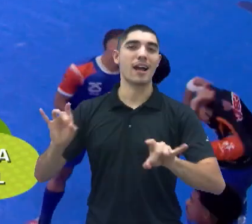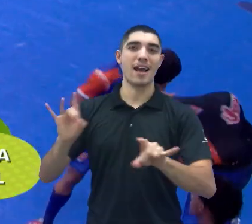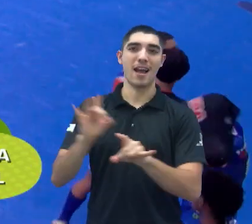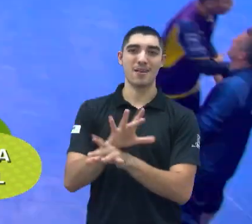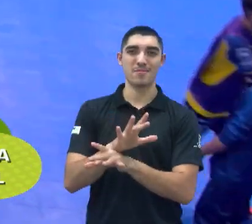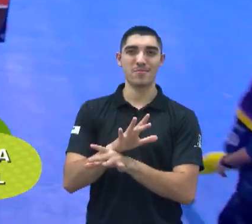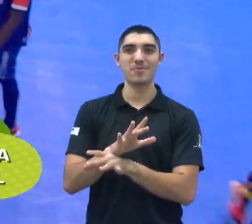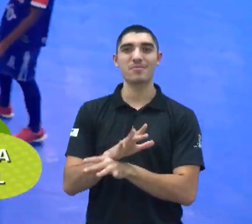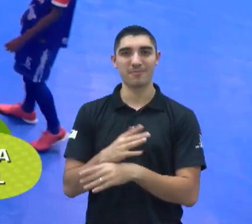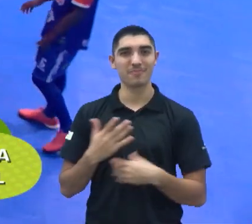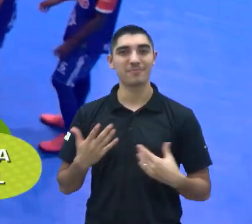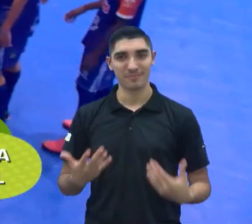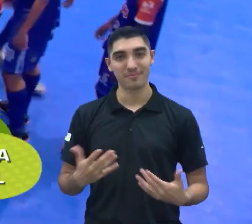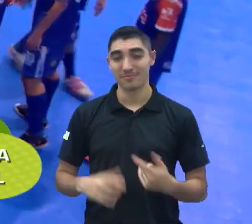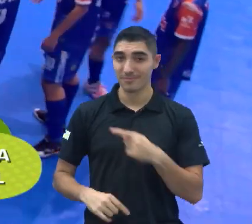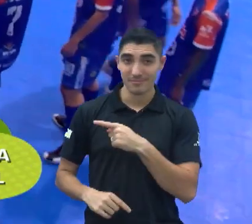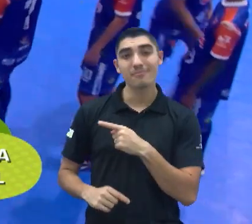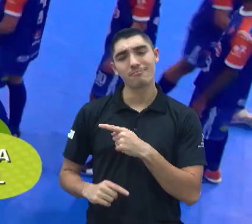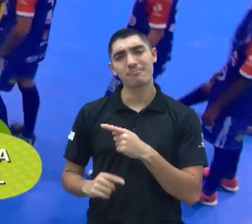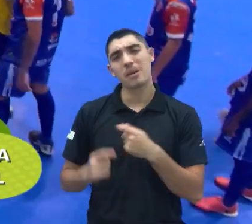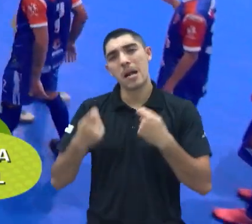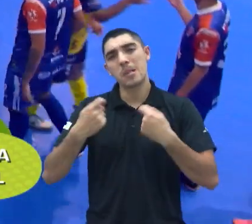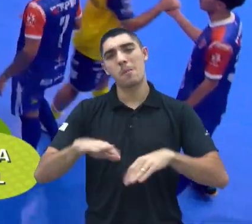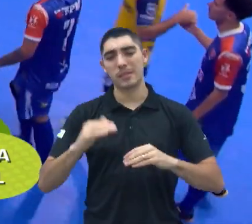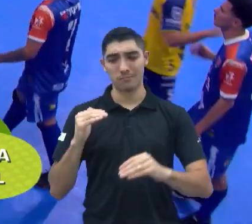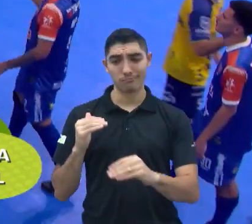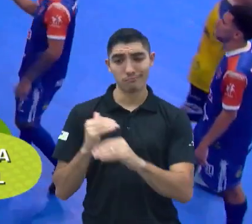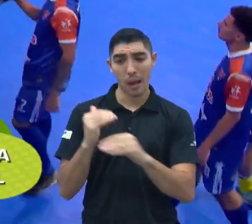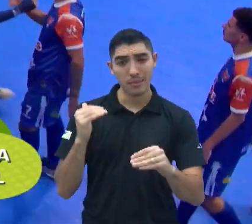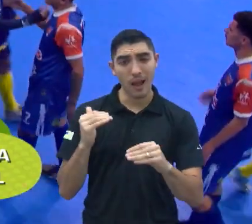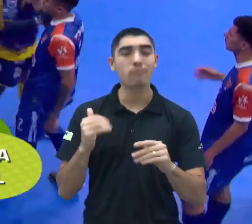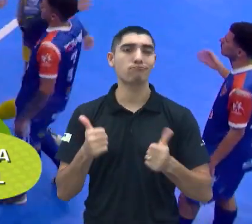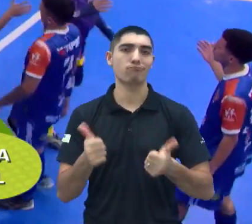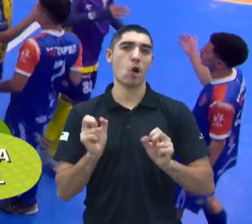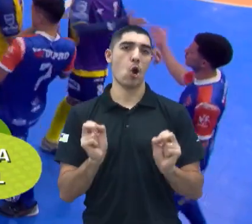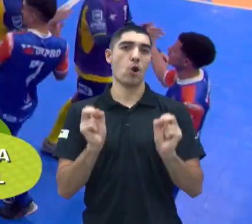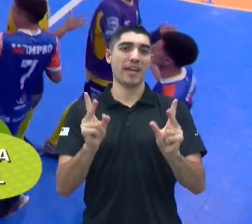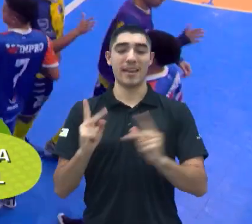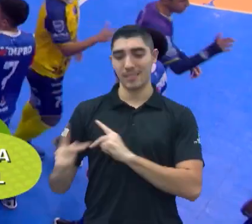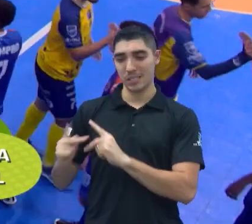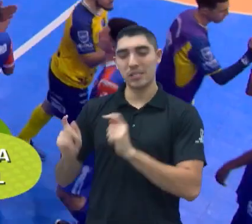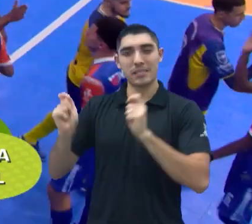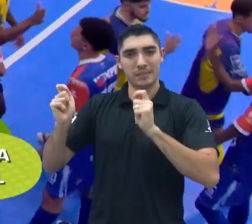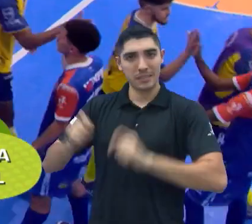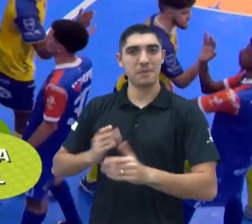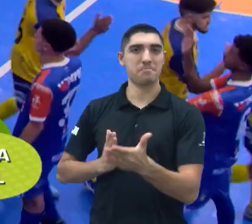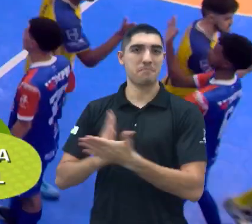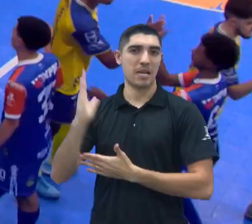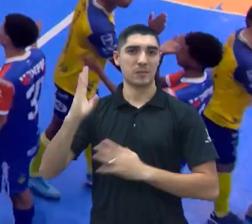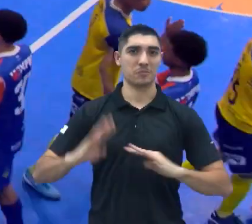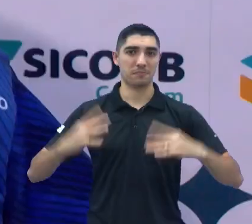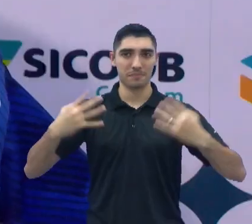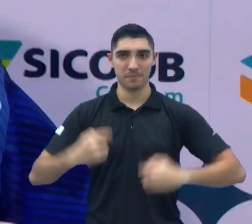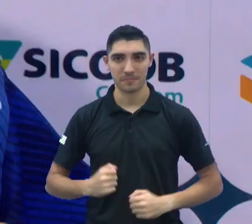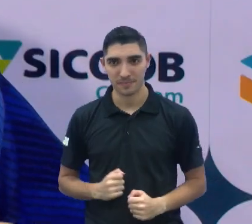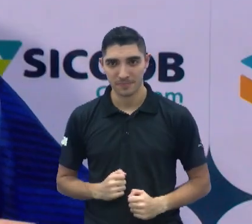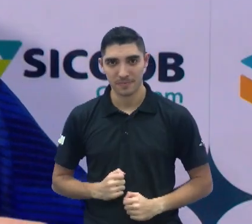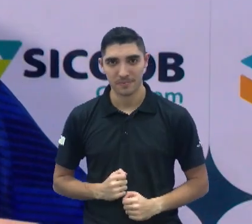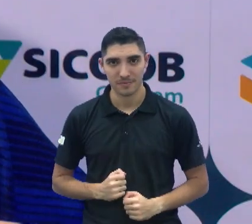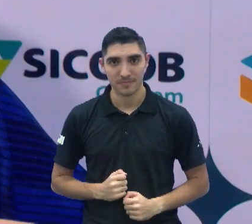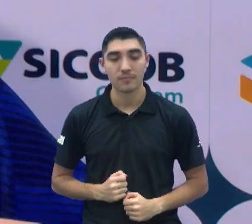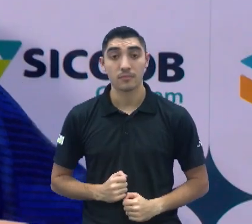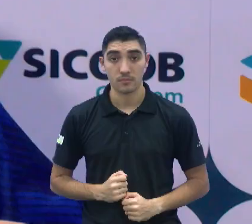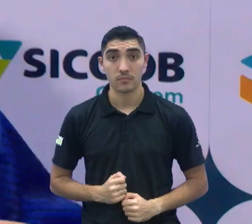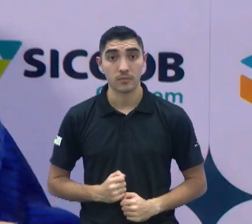gol não valeu, nem precisava. O 3-3 garantiria o São José na próxima fase do Paulista. A gente sabe que não